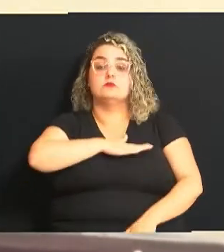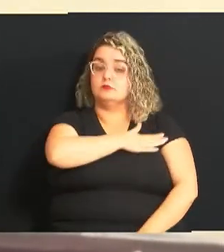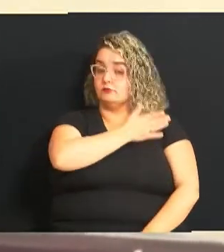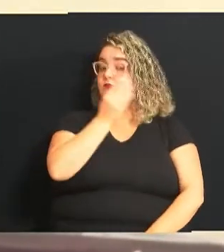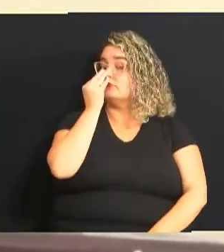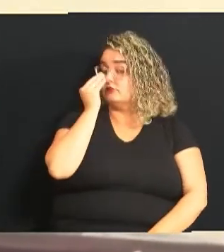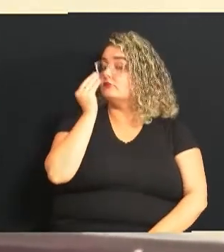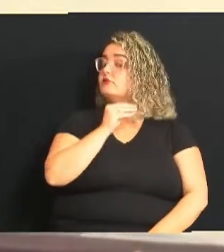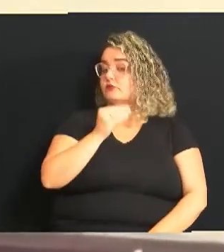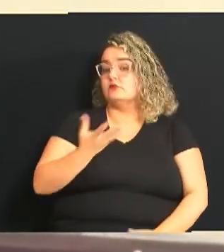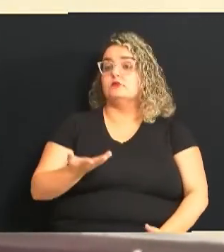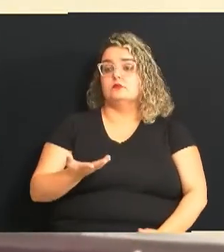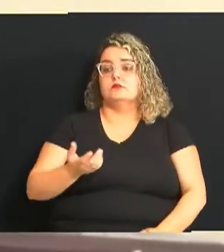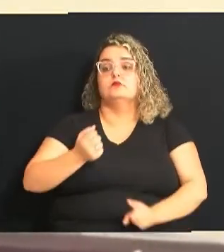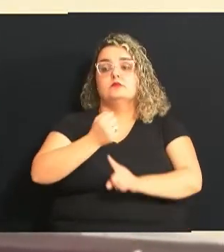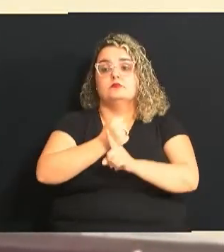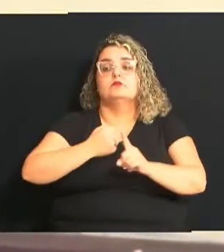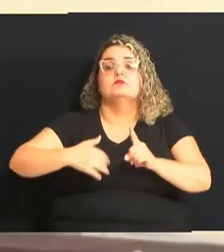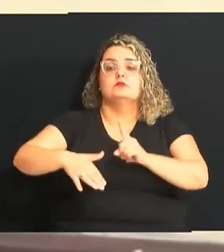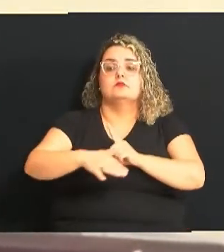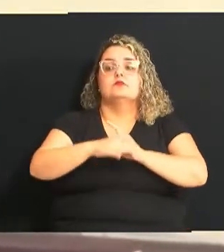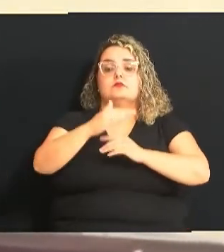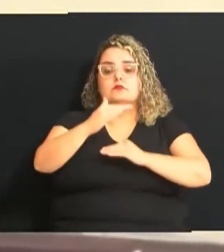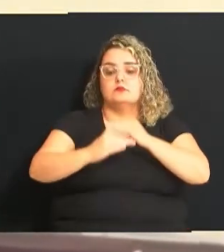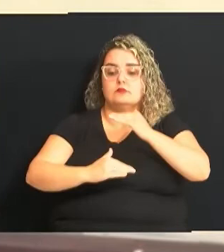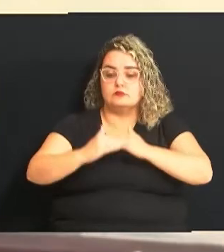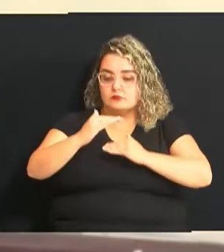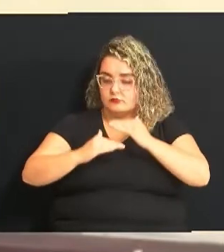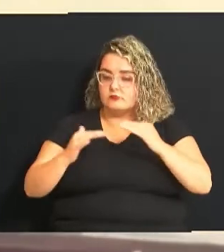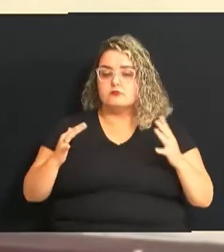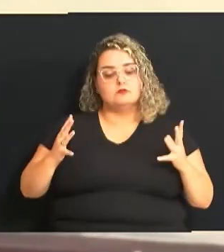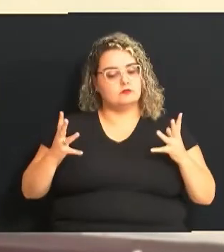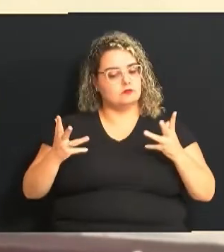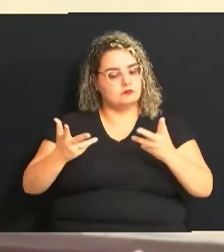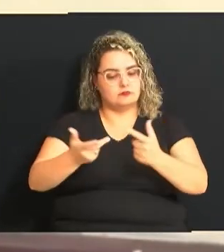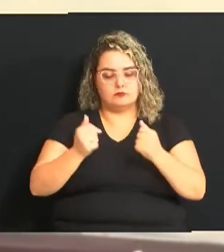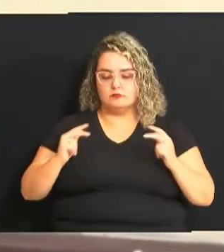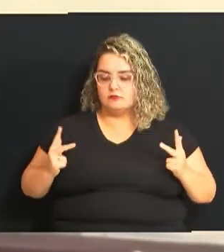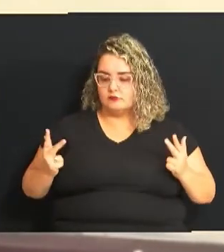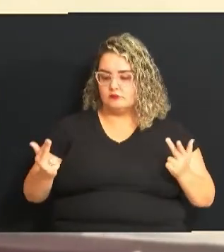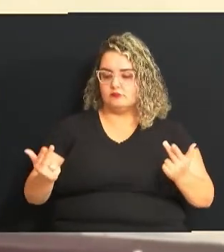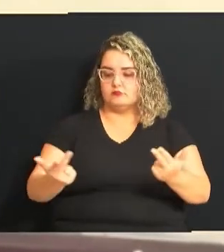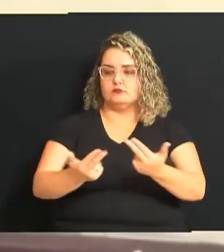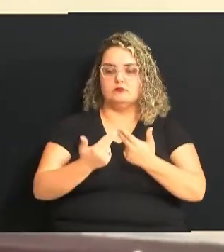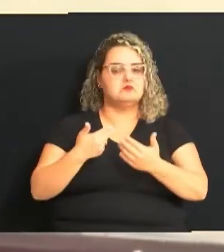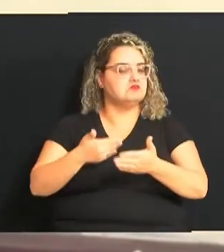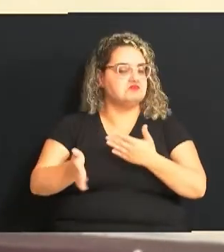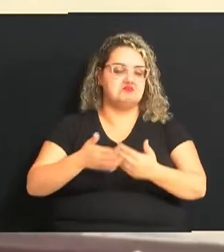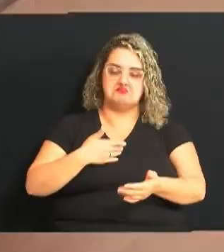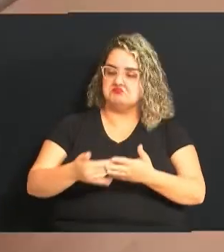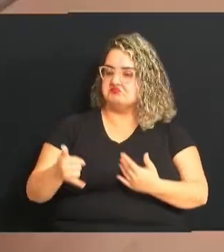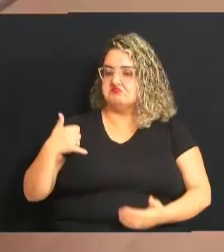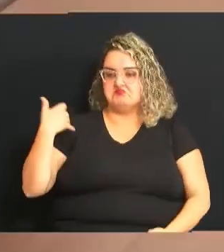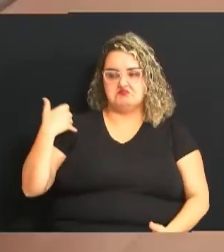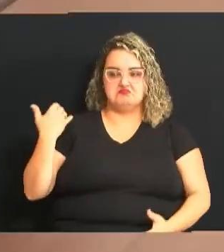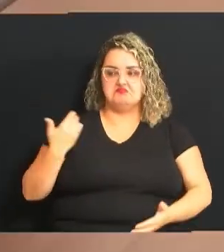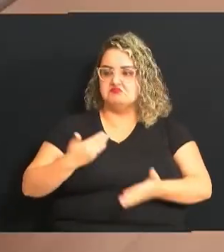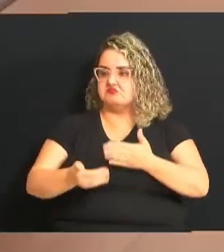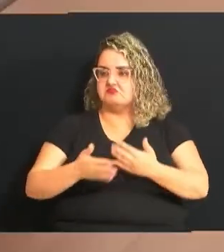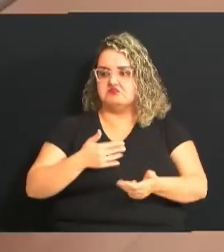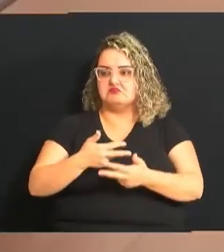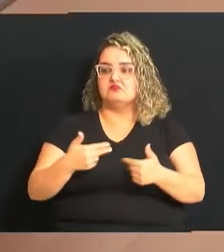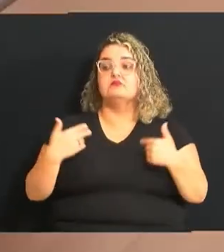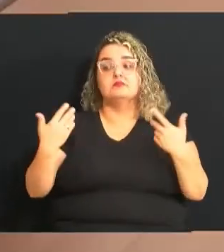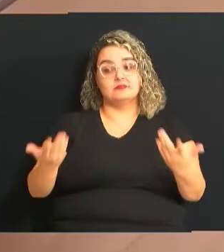viva numa sociedade mais igualitária para todos, né? Independente de idade, independente de tudo. Olha,